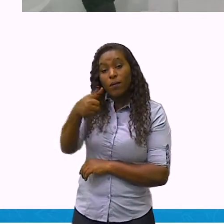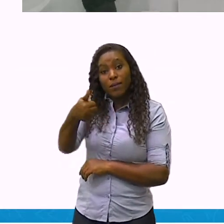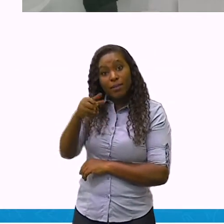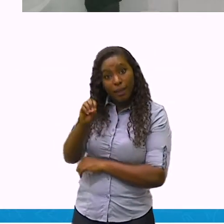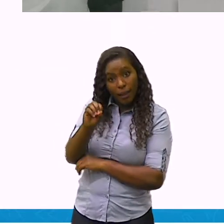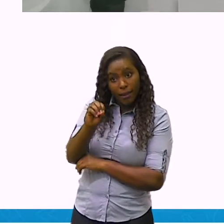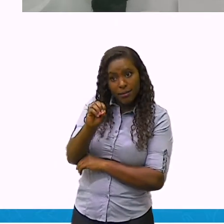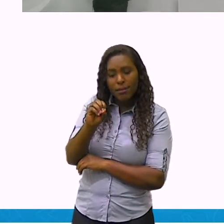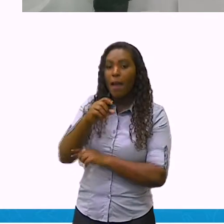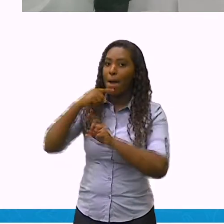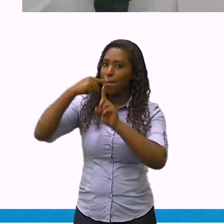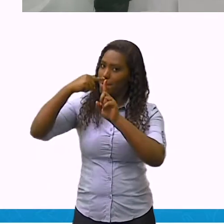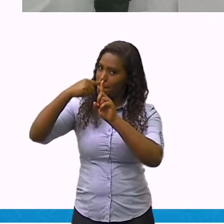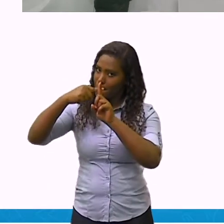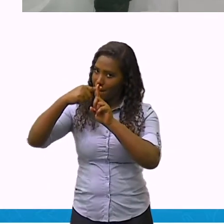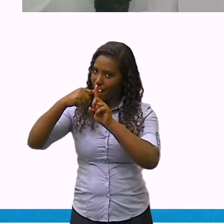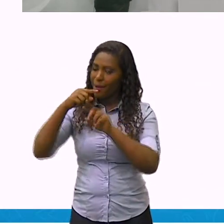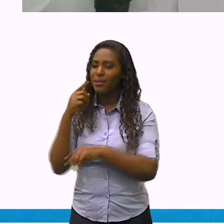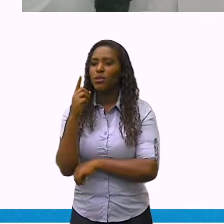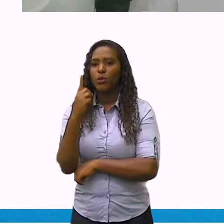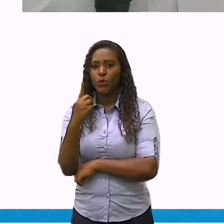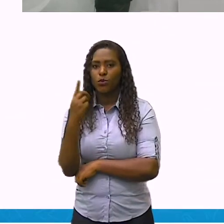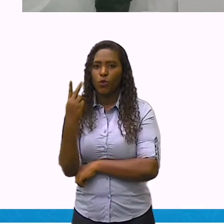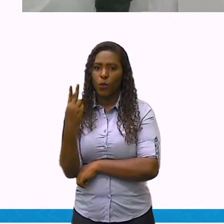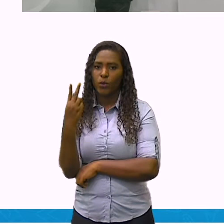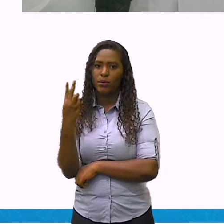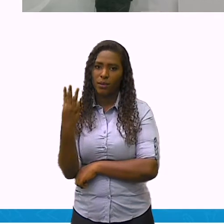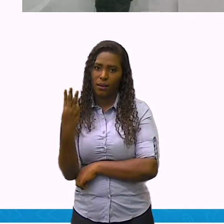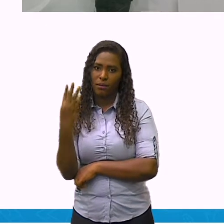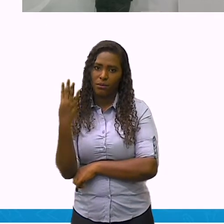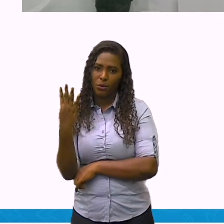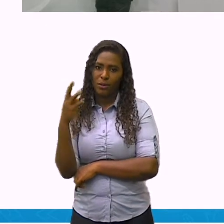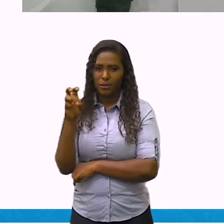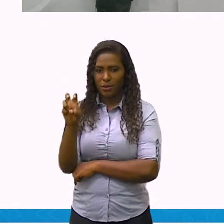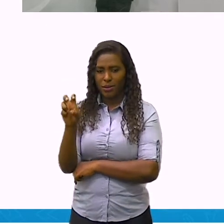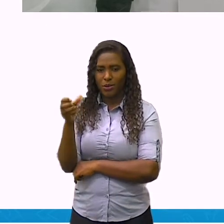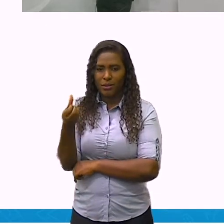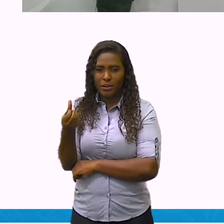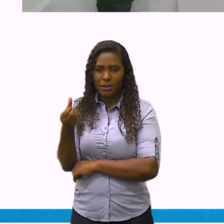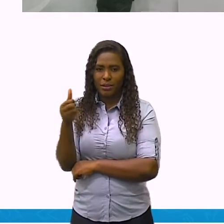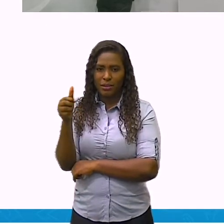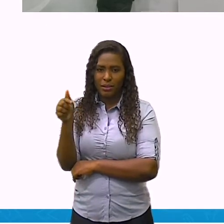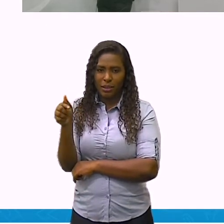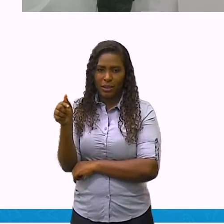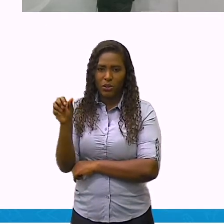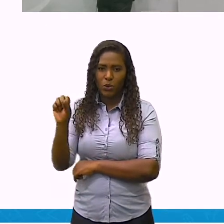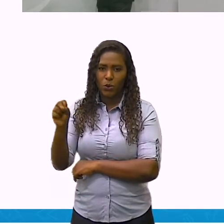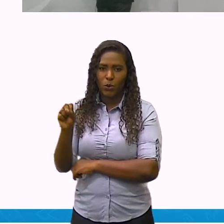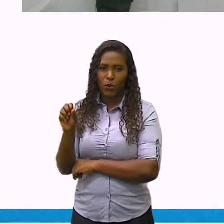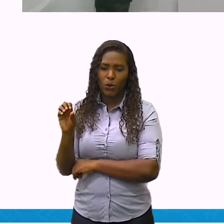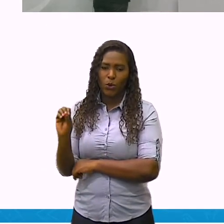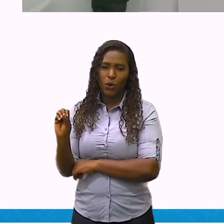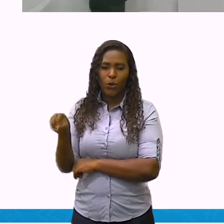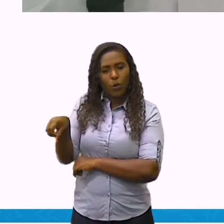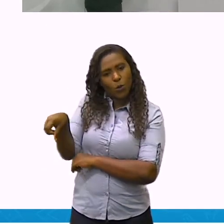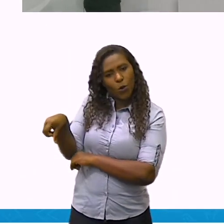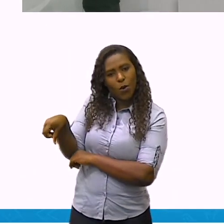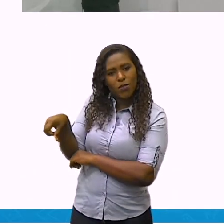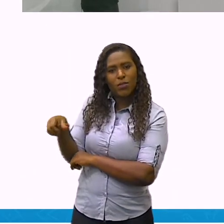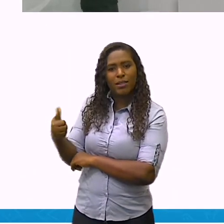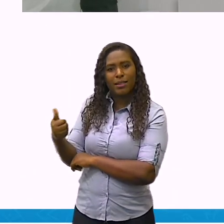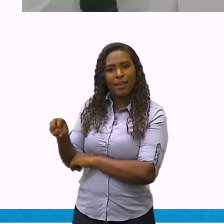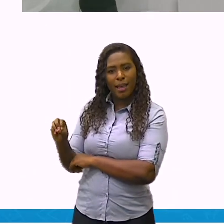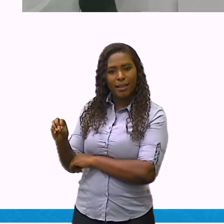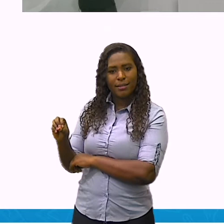Vamos colocar mais 10. 1, 2, 3, 4, 5, 6, 7, 8, 9, 10. E